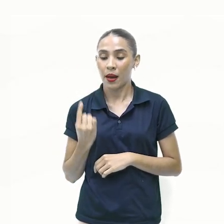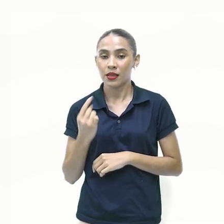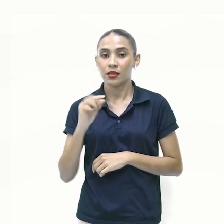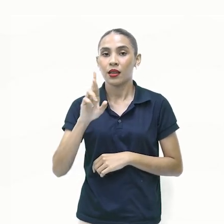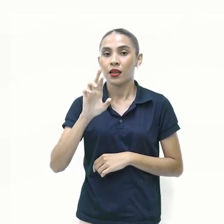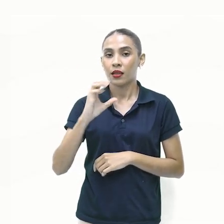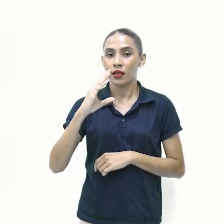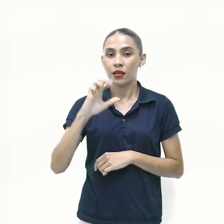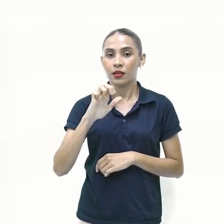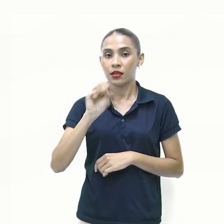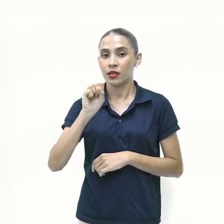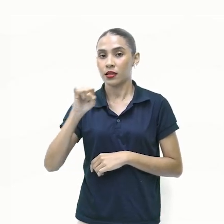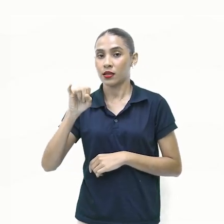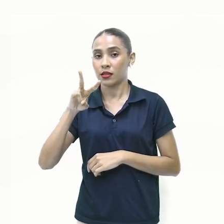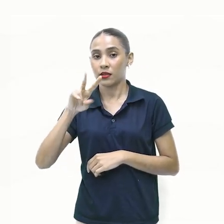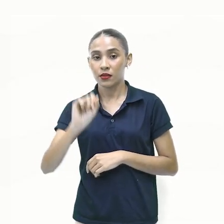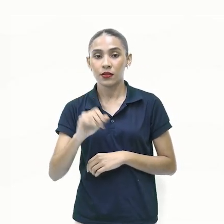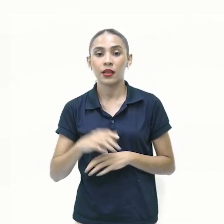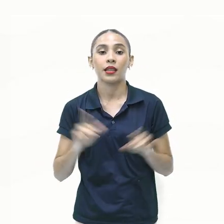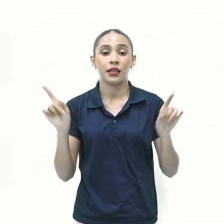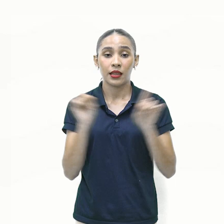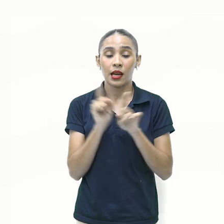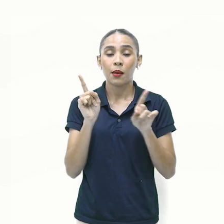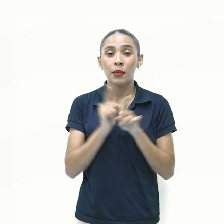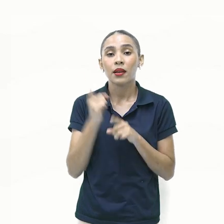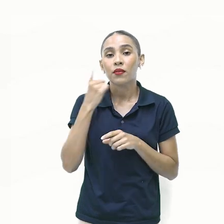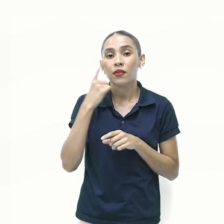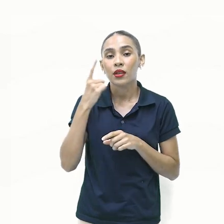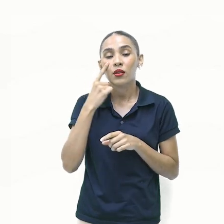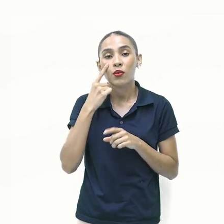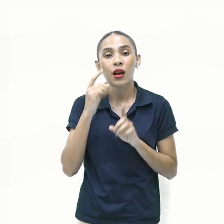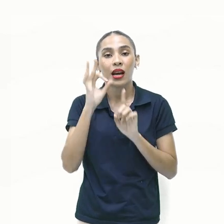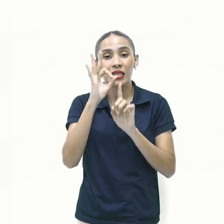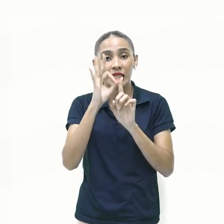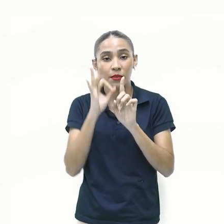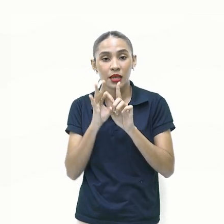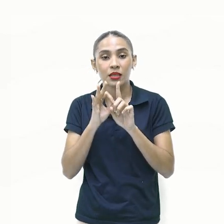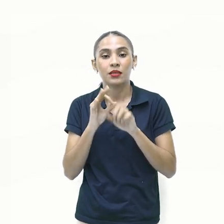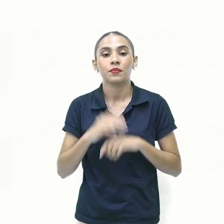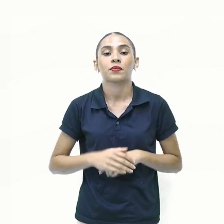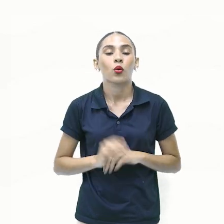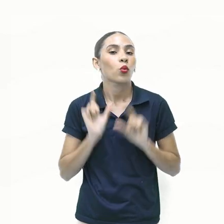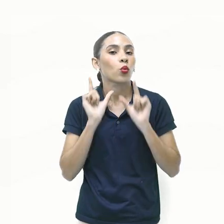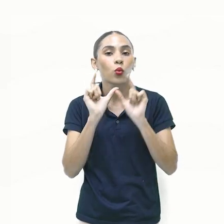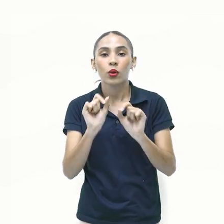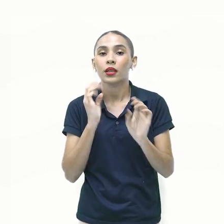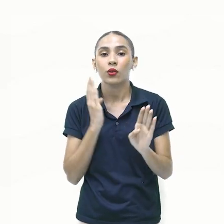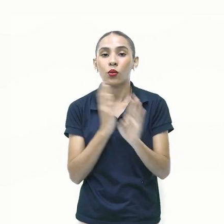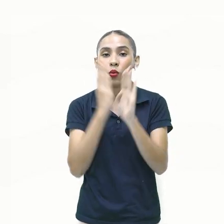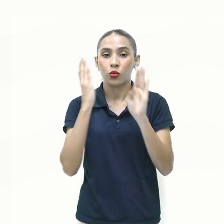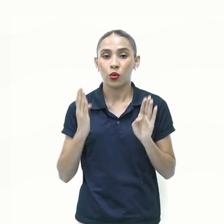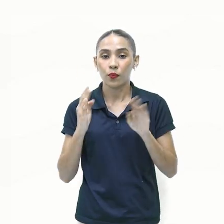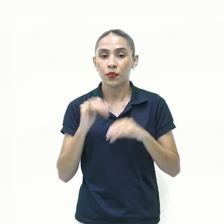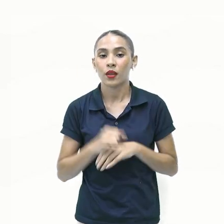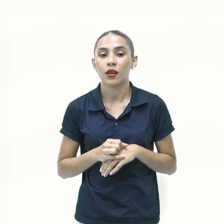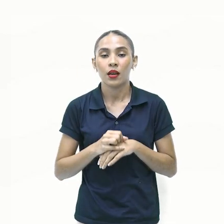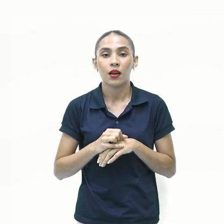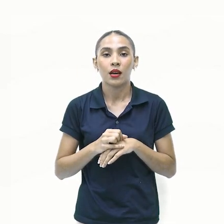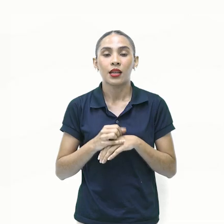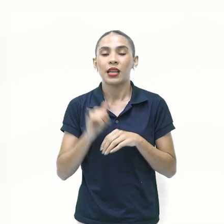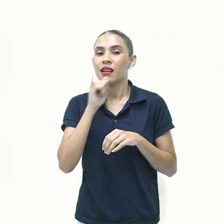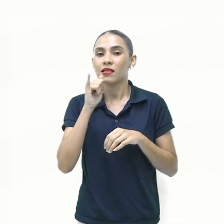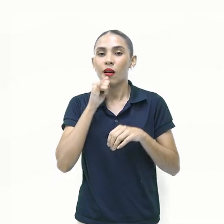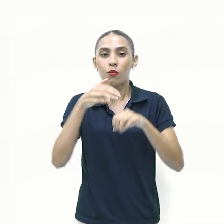a recessiva. E aí observou também as sementes. Nas sementes, o que ele identificou?